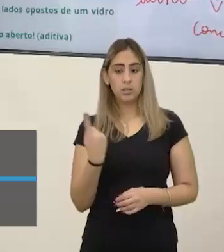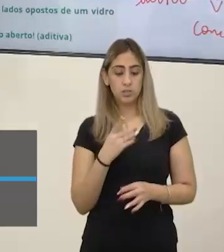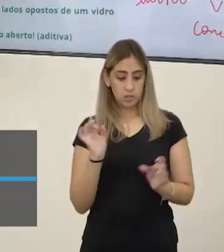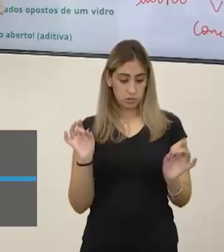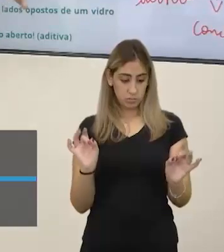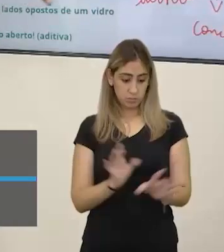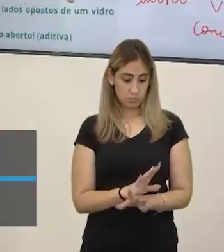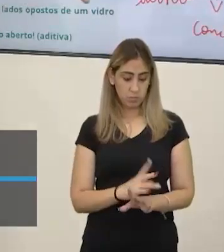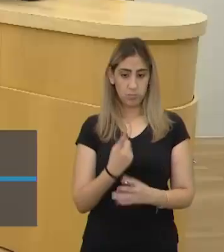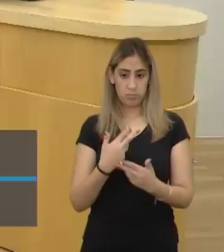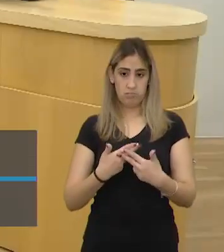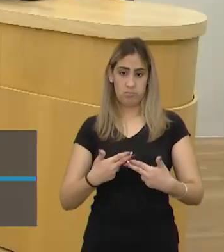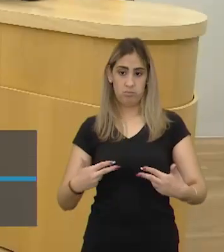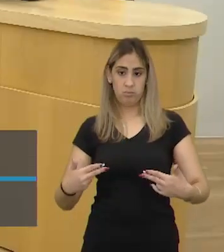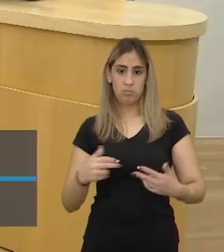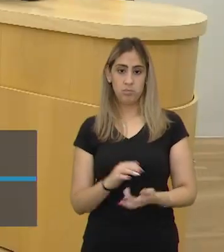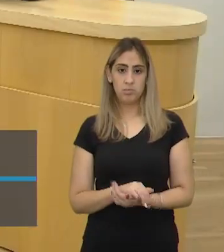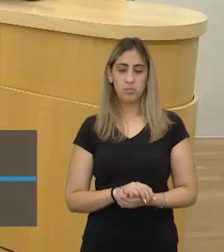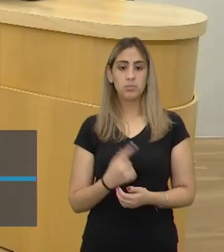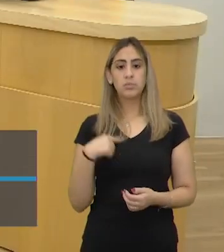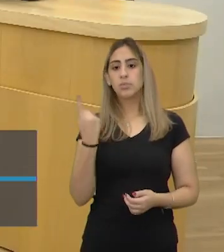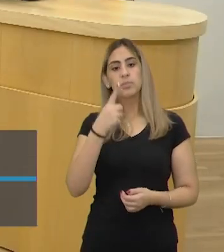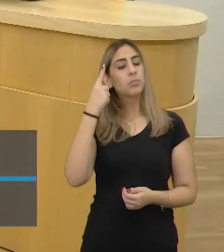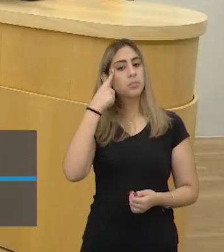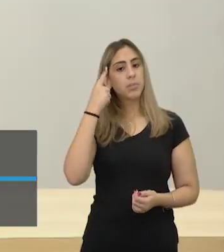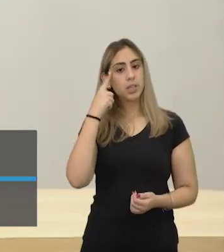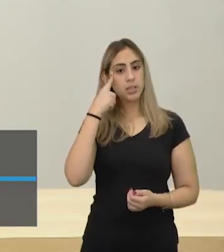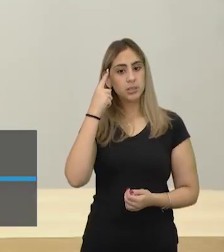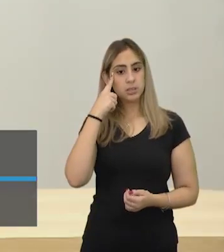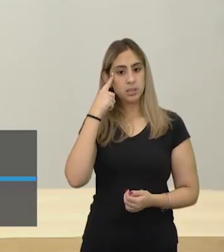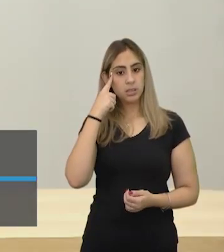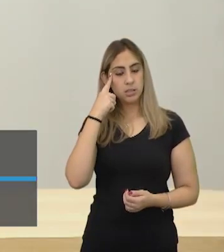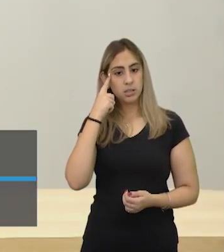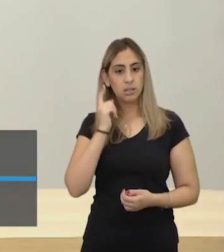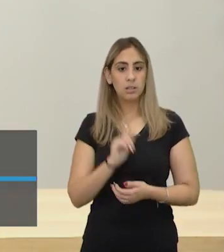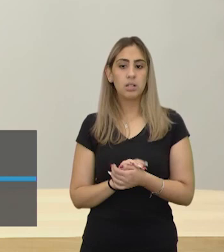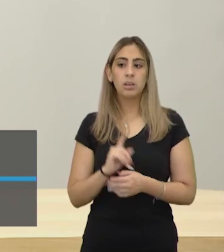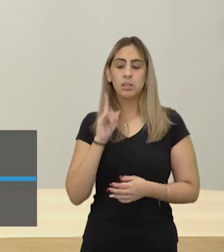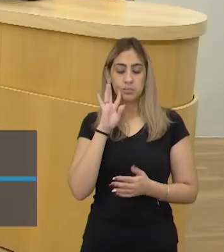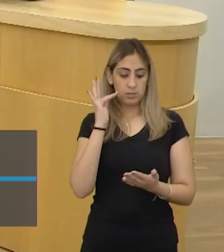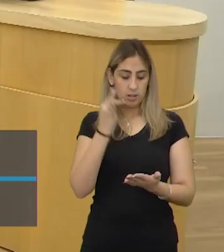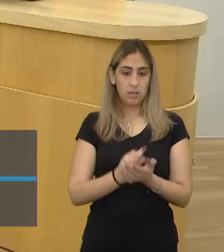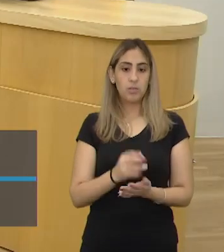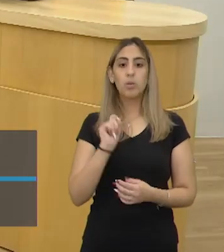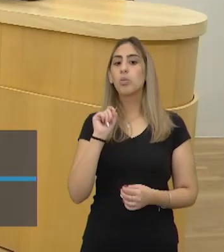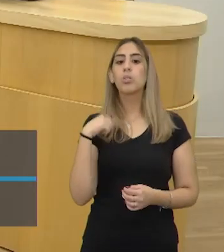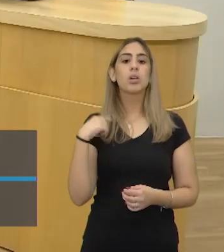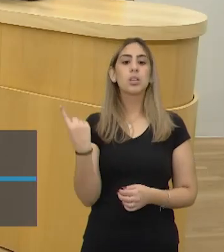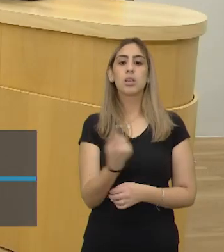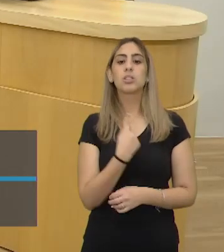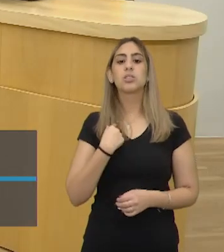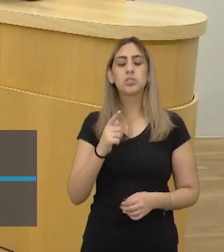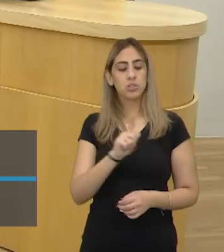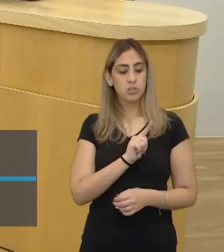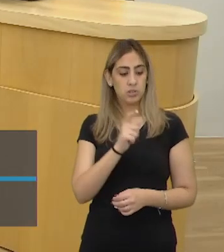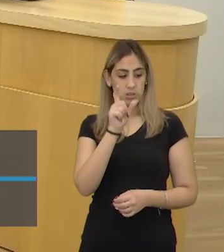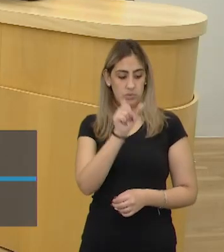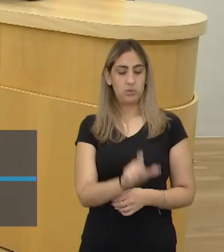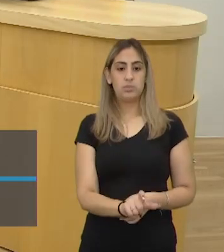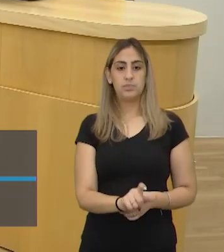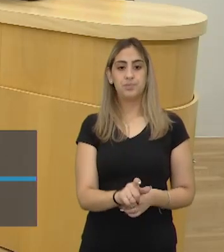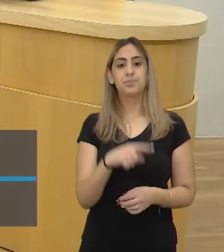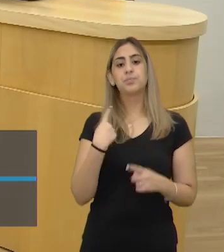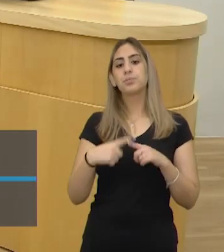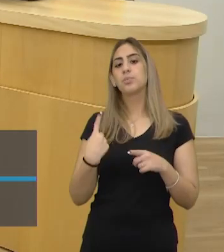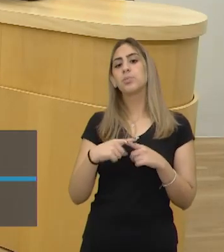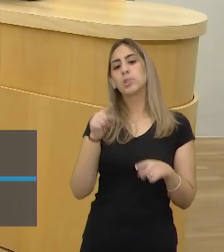algo. Então, a partir da premissa de pensar, ele definiu que ele existe. Então, a existência dele se define para